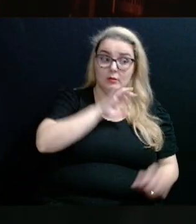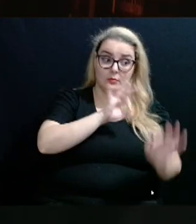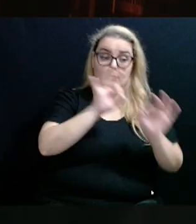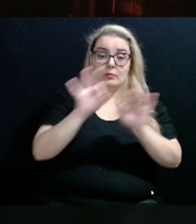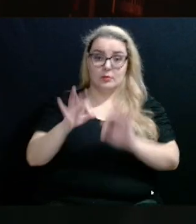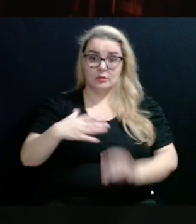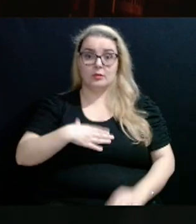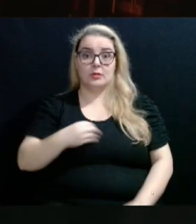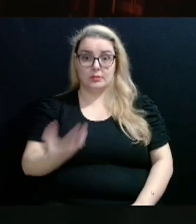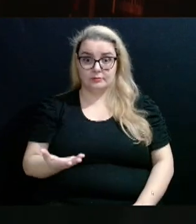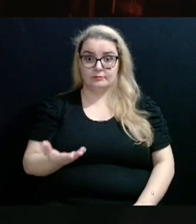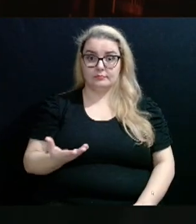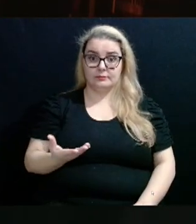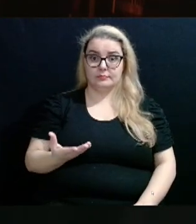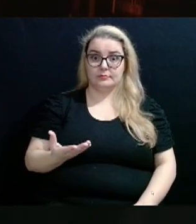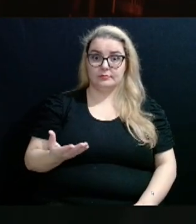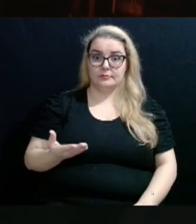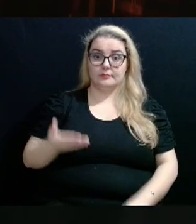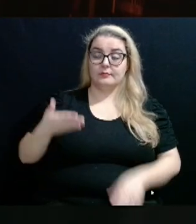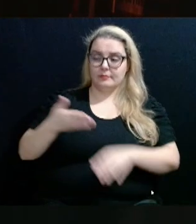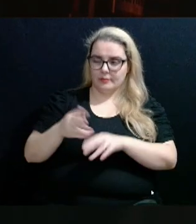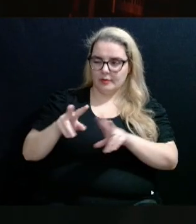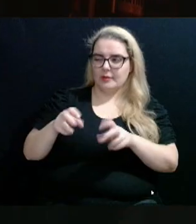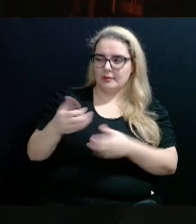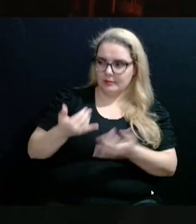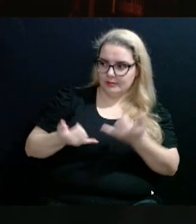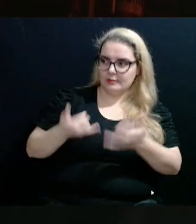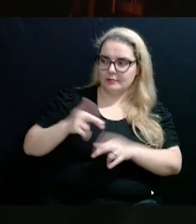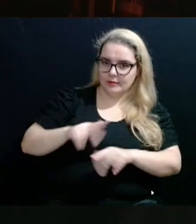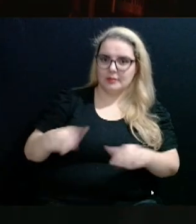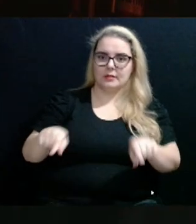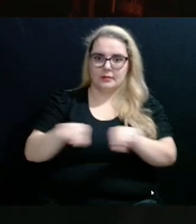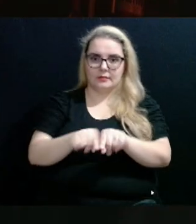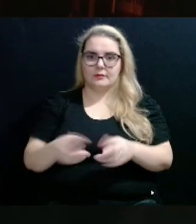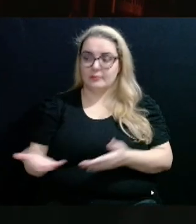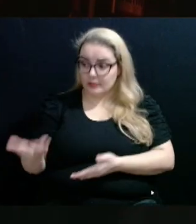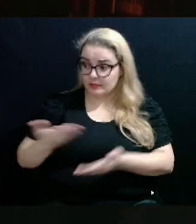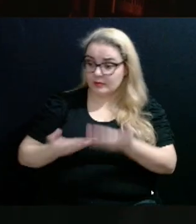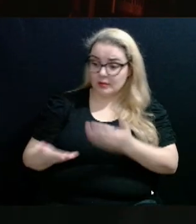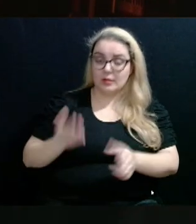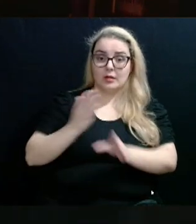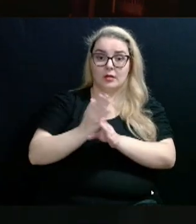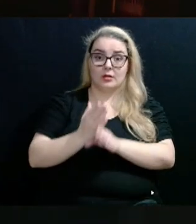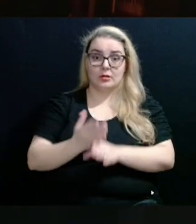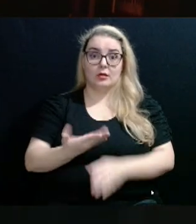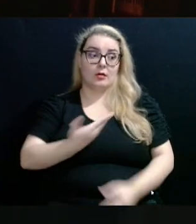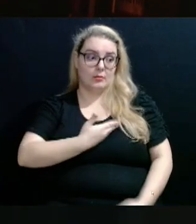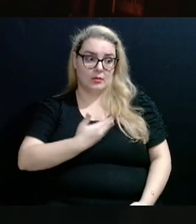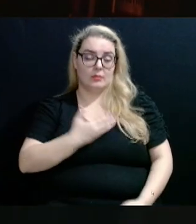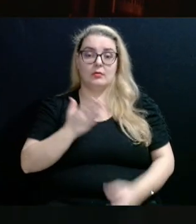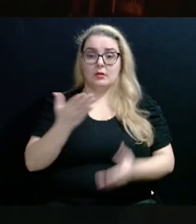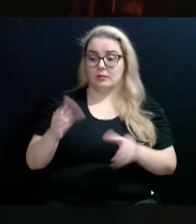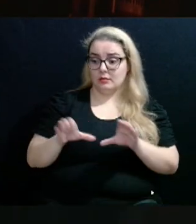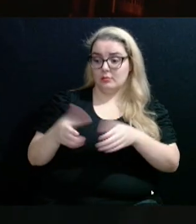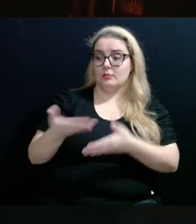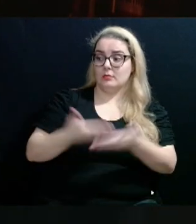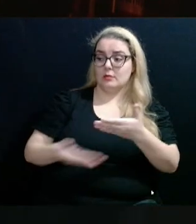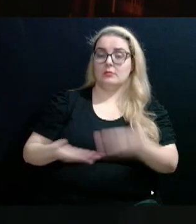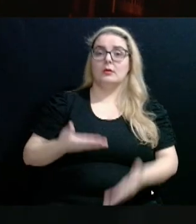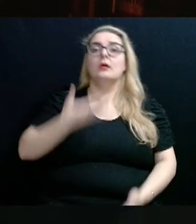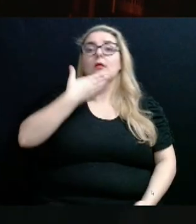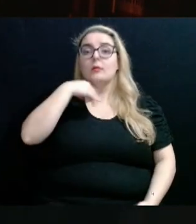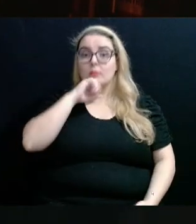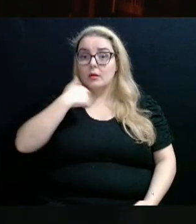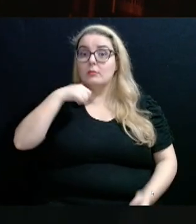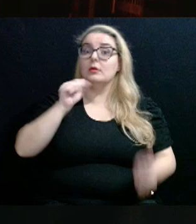brincadeira também, né? Sim, Vamos lá, vai trocar? Achou um coleguinha? Vai trocar? Tem um grupo que vai trocar? Mamãe e papai vai junto, vamos trocar juntos, né?